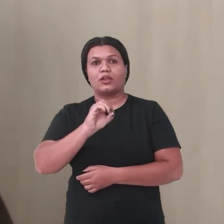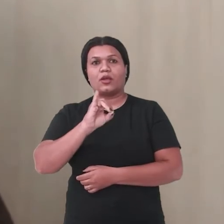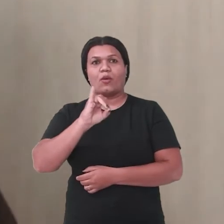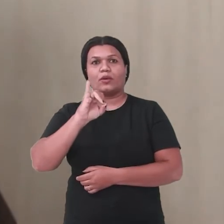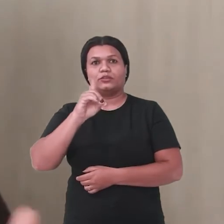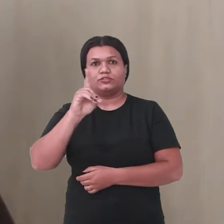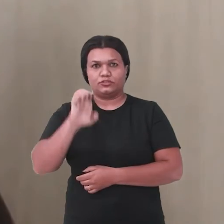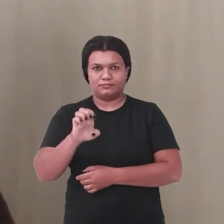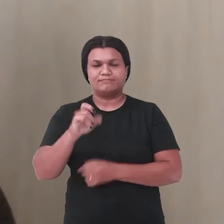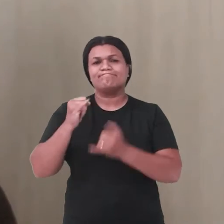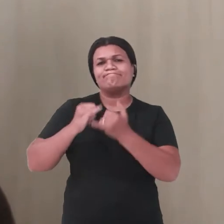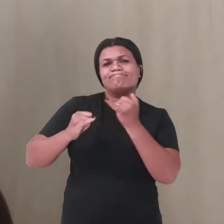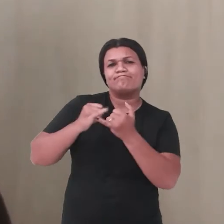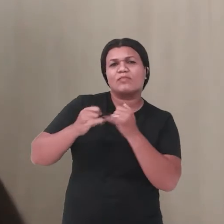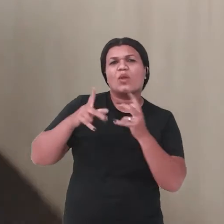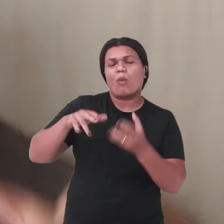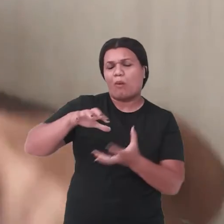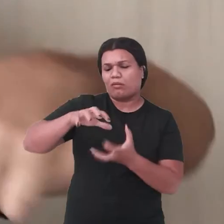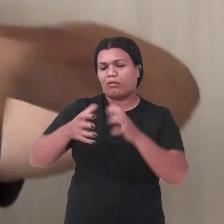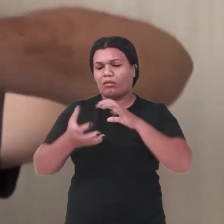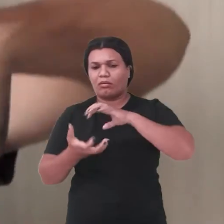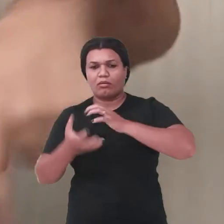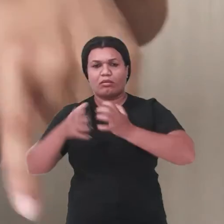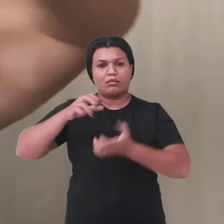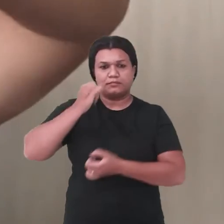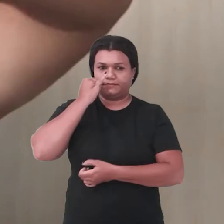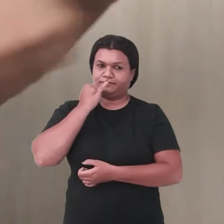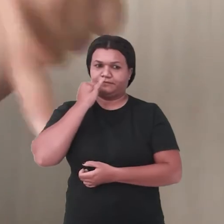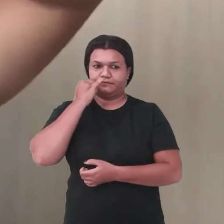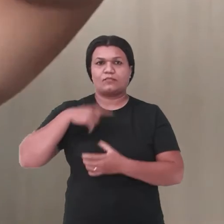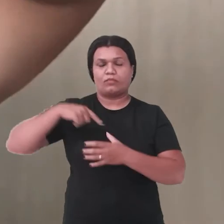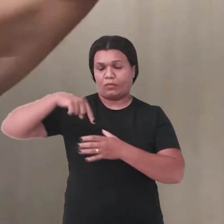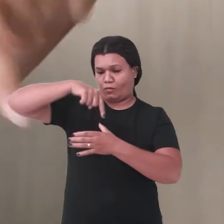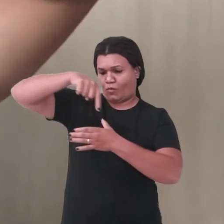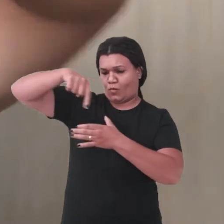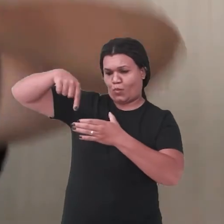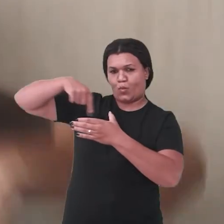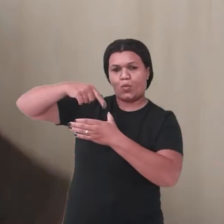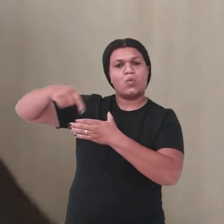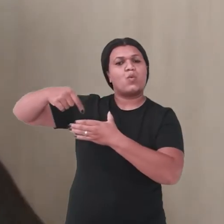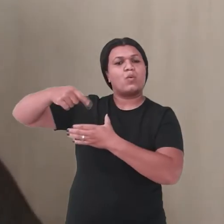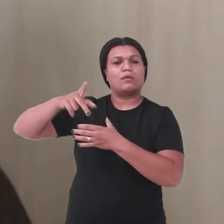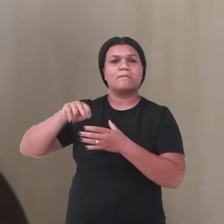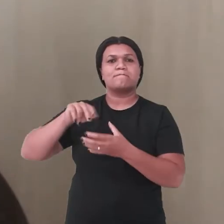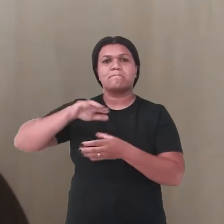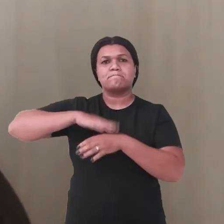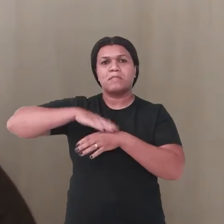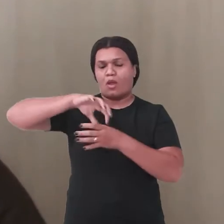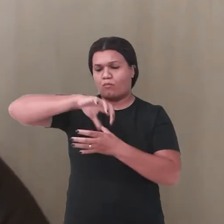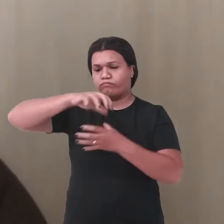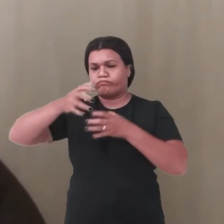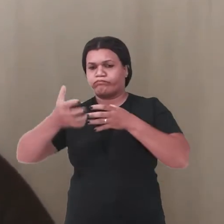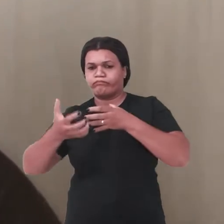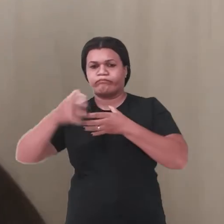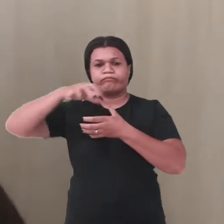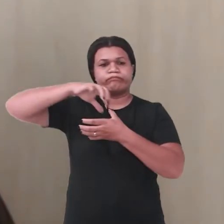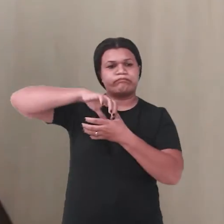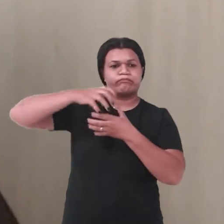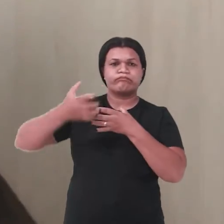formato ele é semelhante a de uma esfera, tendo o meio, né, mais redondinho,